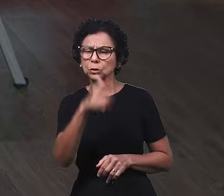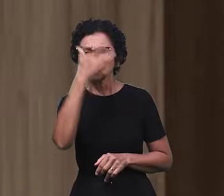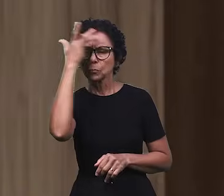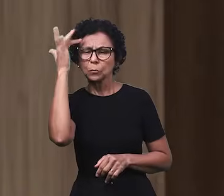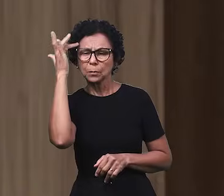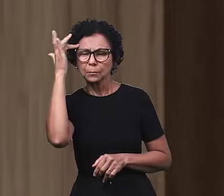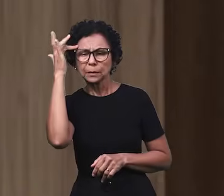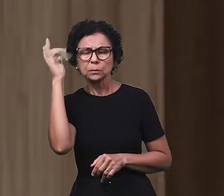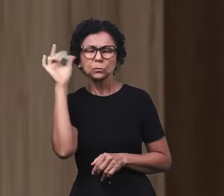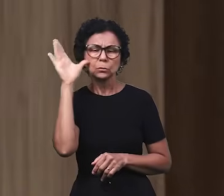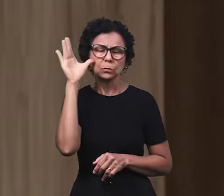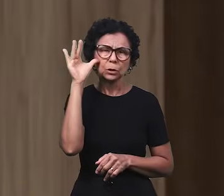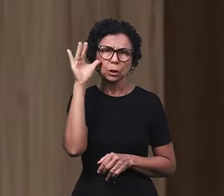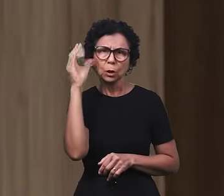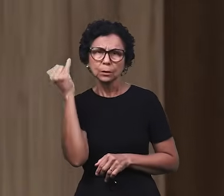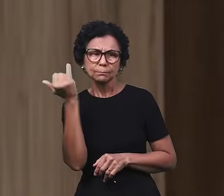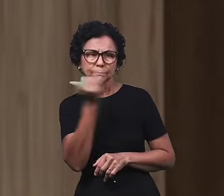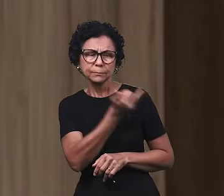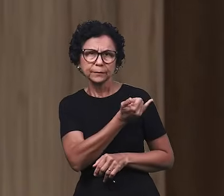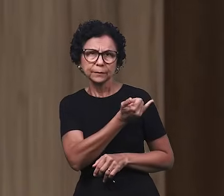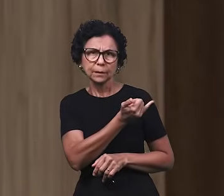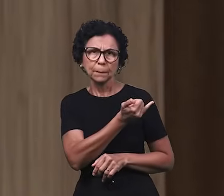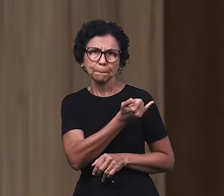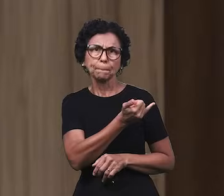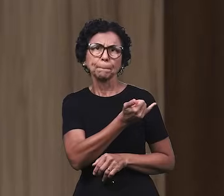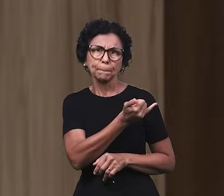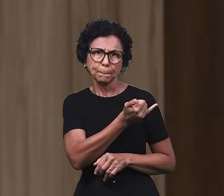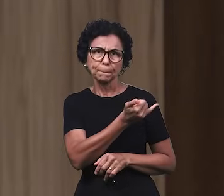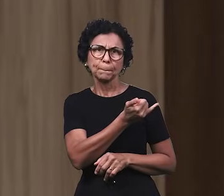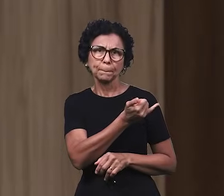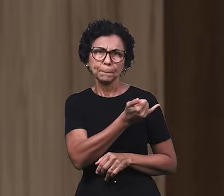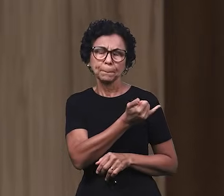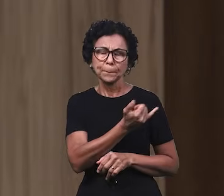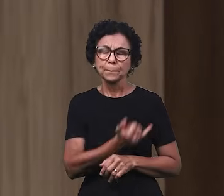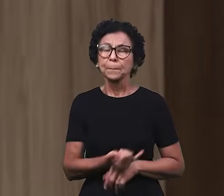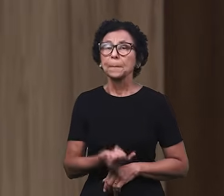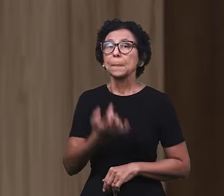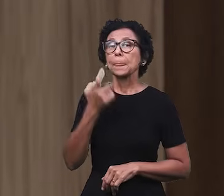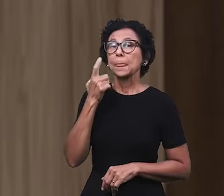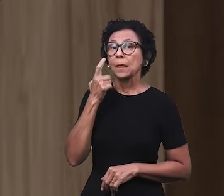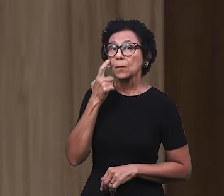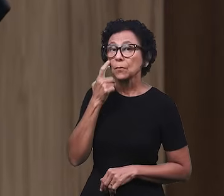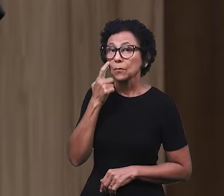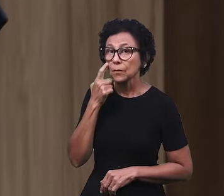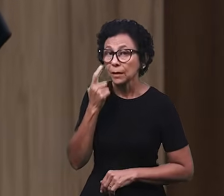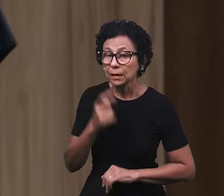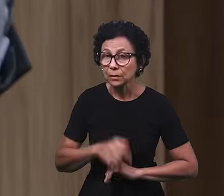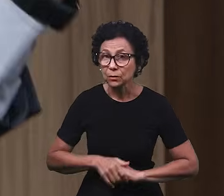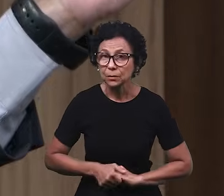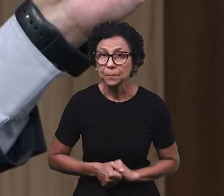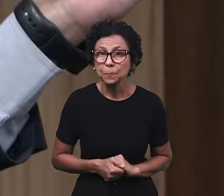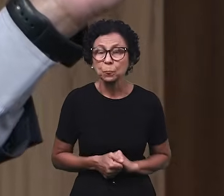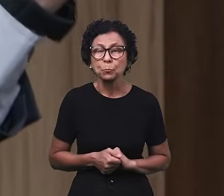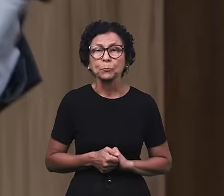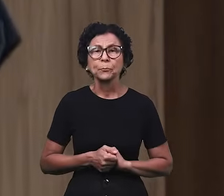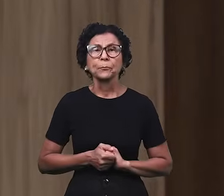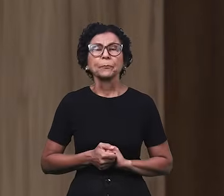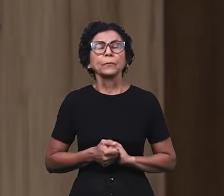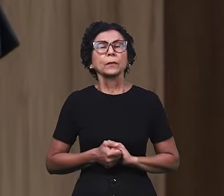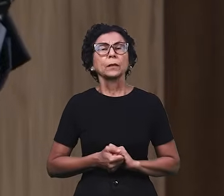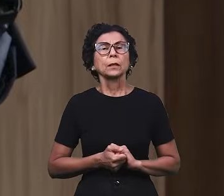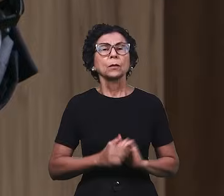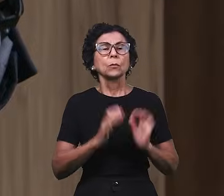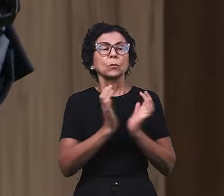logo tomou conhecimento desse fato. E, veja, aquilo que o sinédrio, aquilo